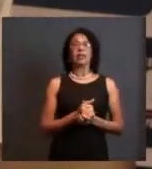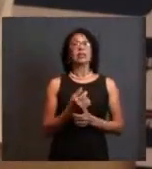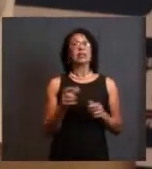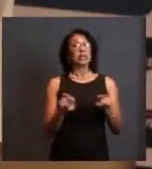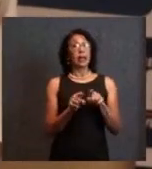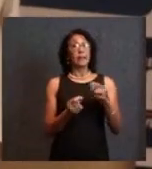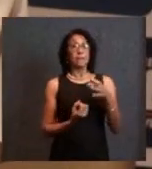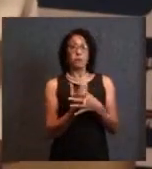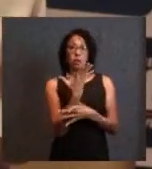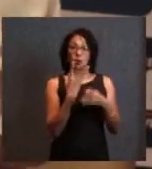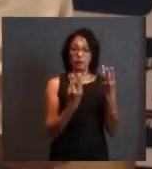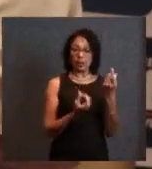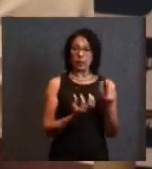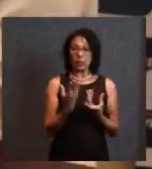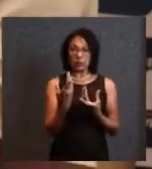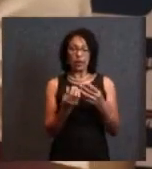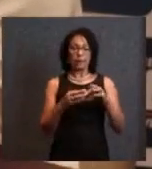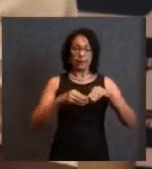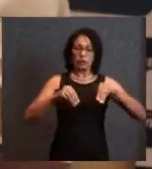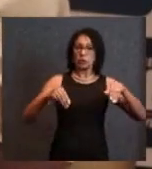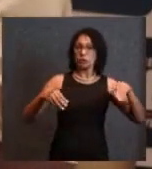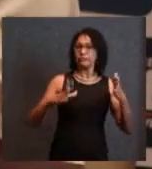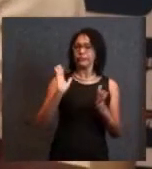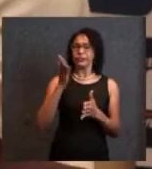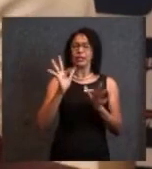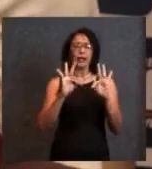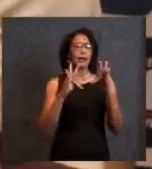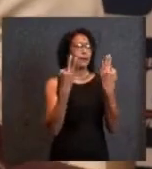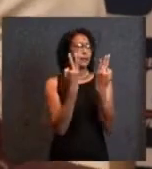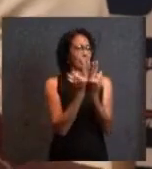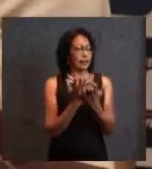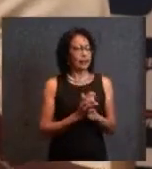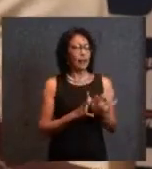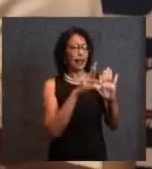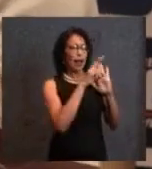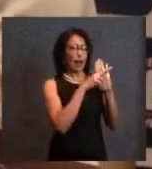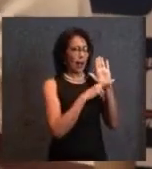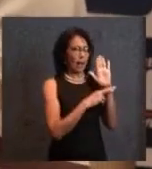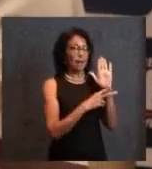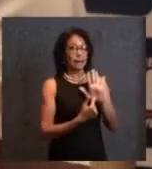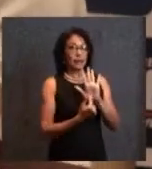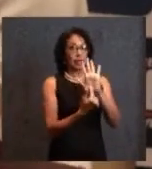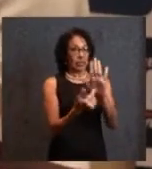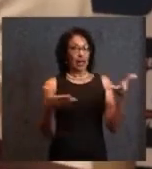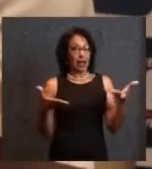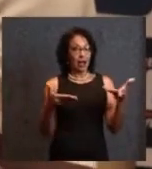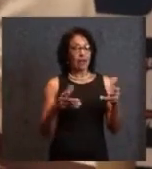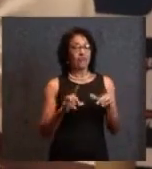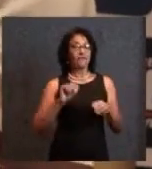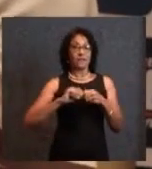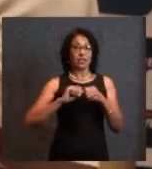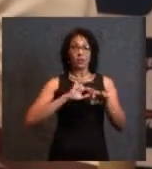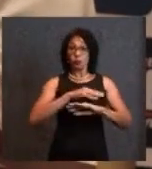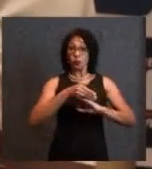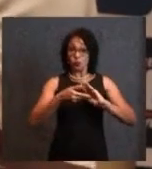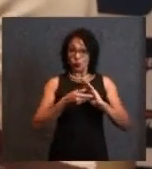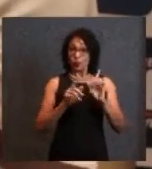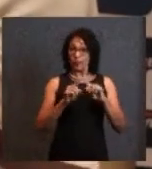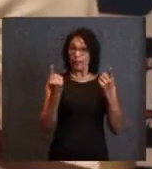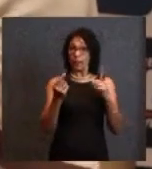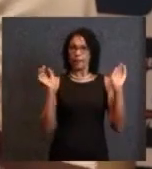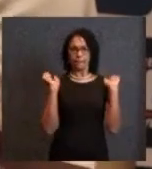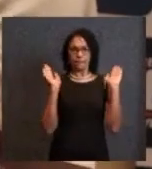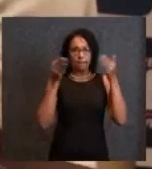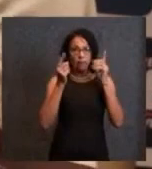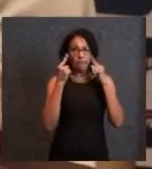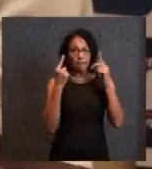os produtos da agricultura familiar. Então, um relato que é complicado fazer tudo nesse momento, mas cabe destacar alguns